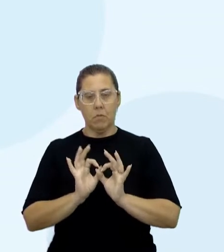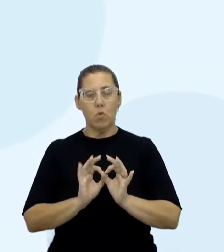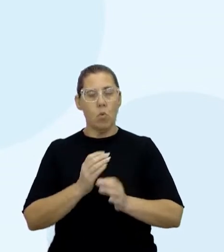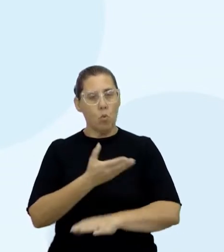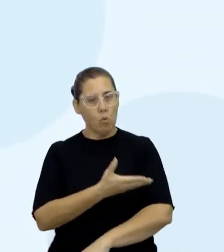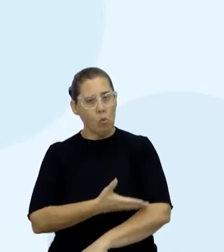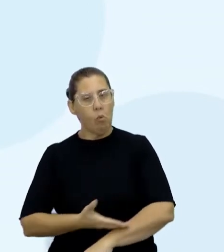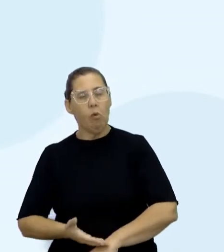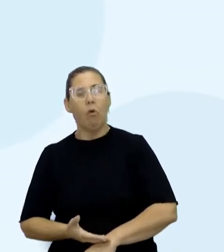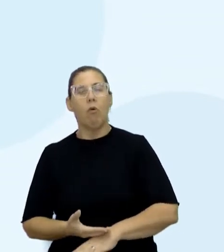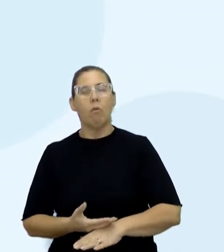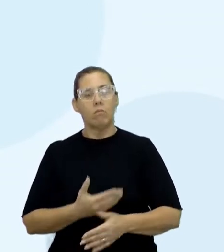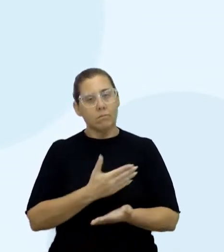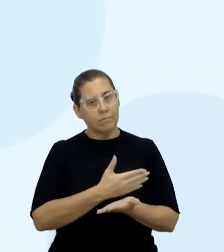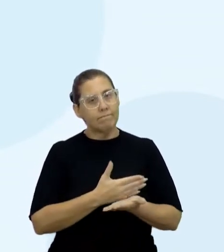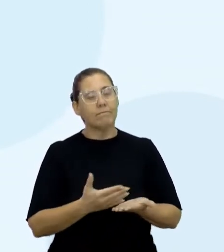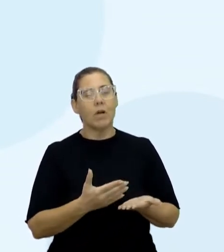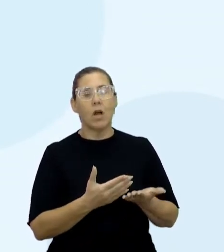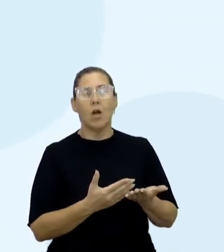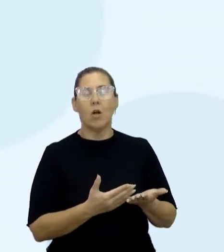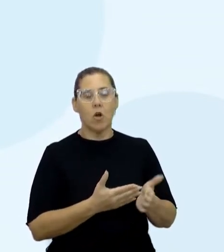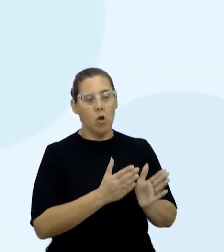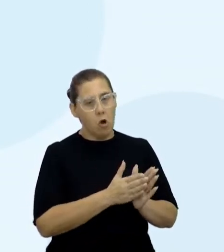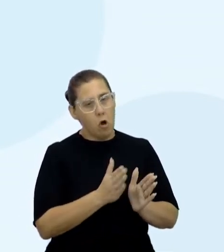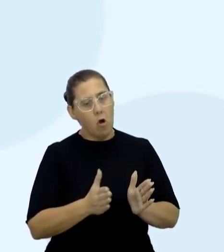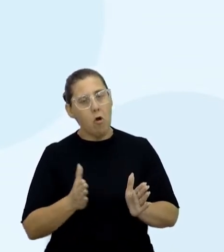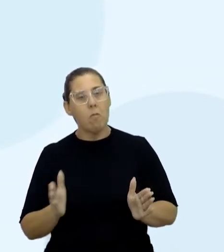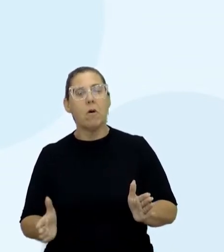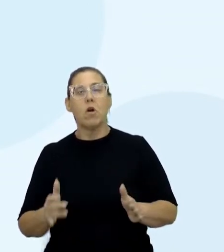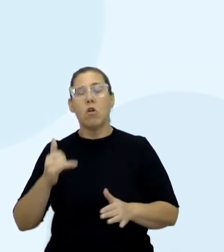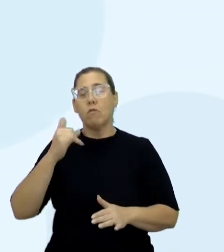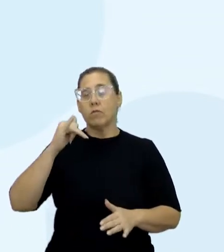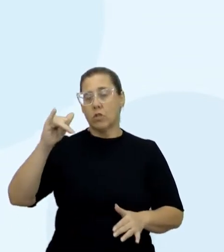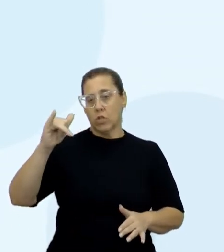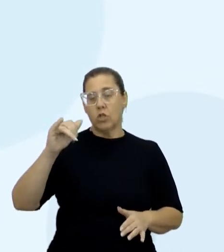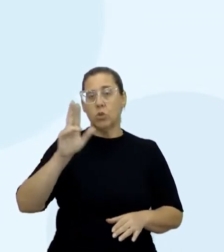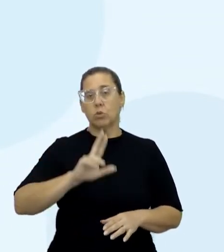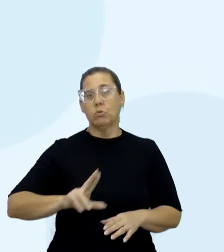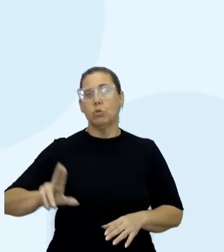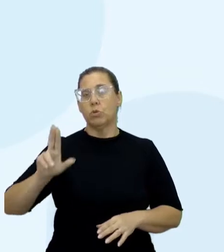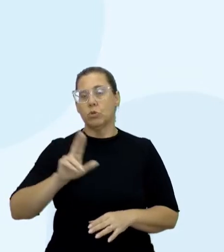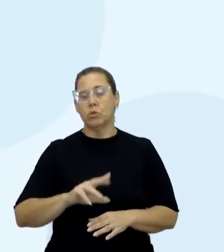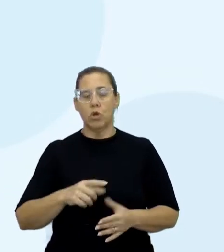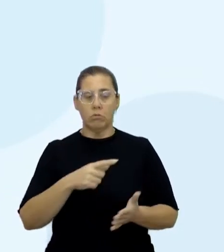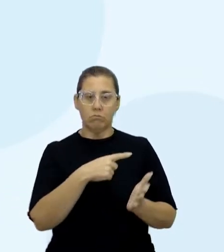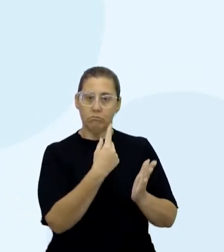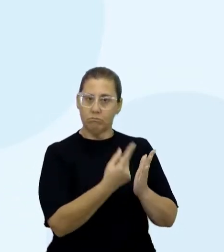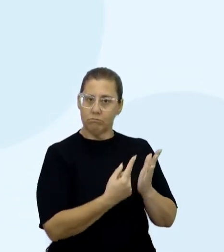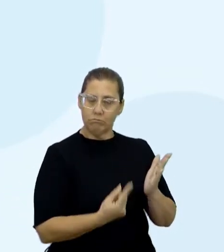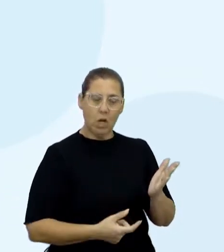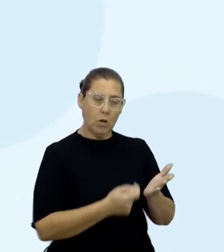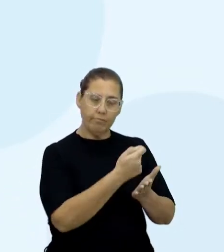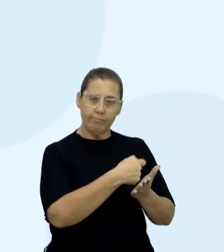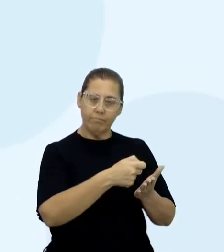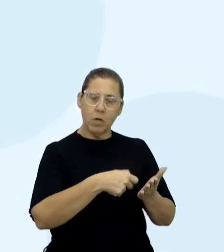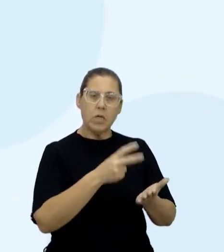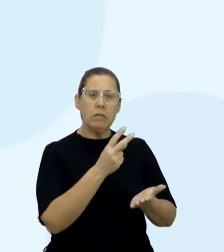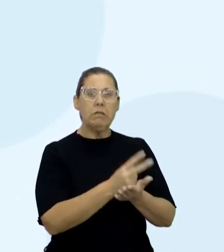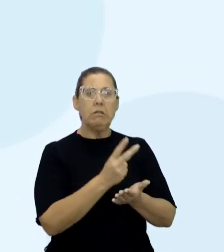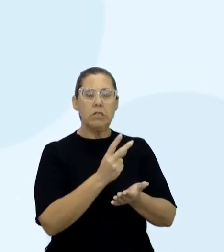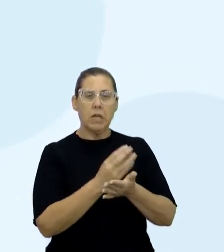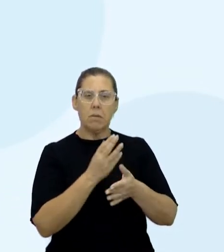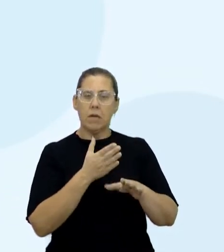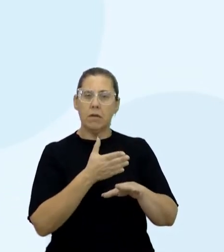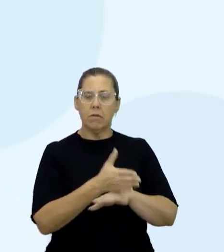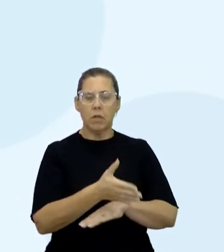rotina de acompanhamento das aulas do componente eficiência energética, usando aí o seu diário de bordo, né? Sempre acessar